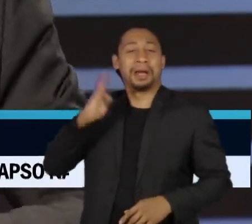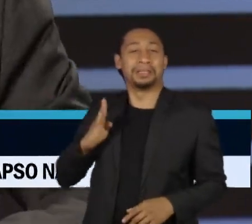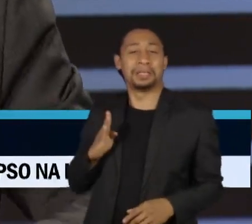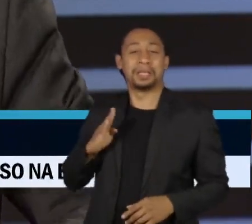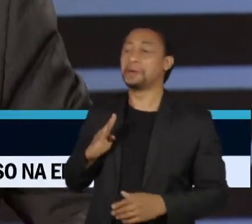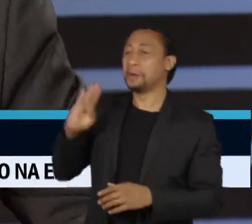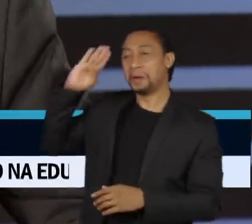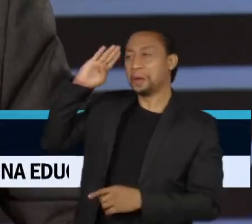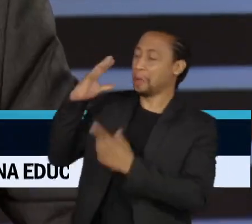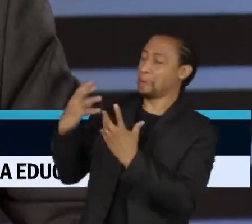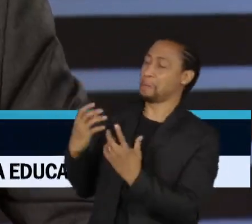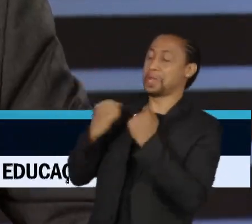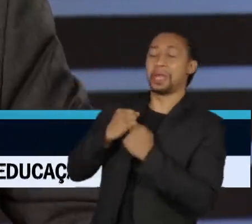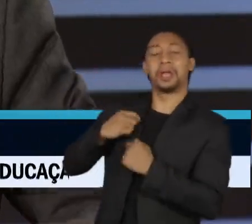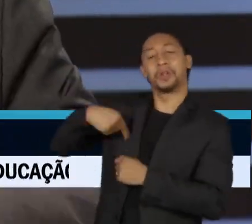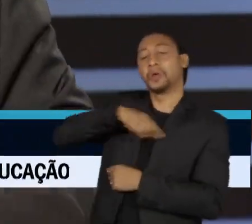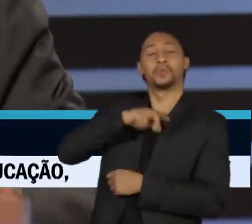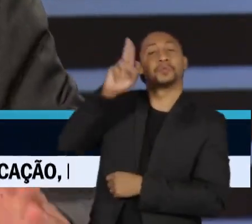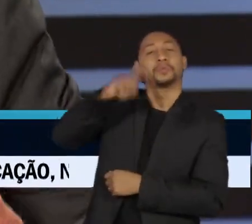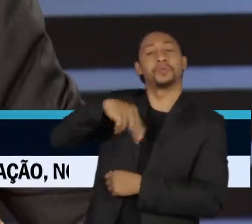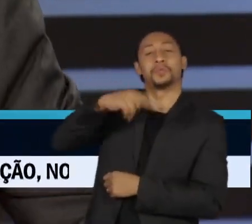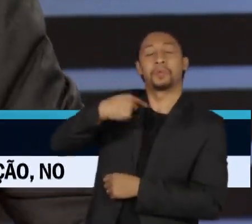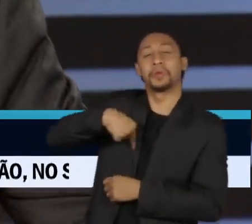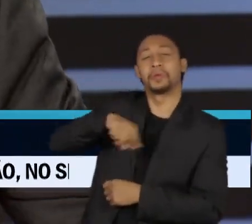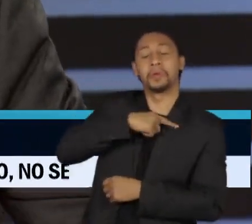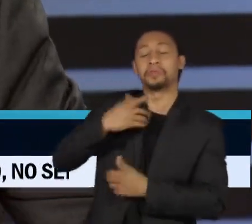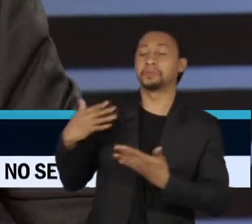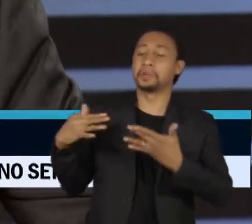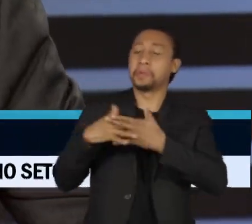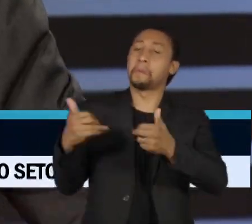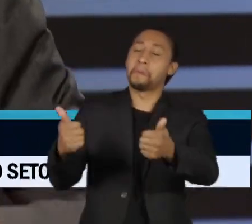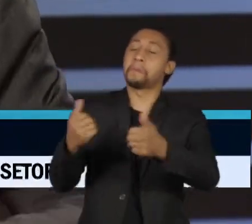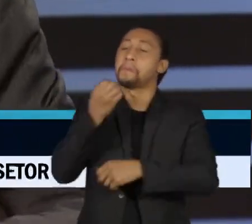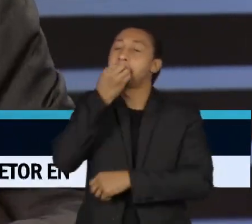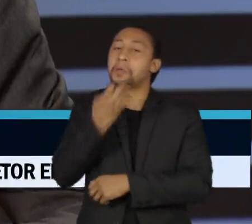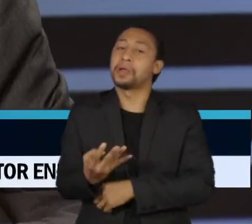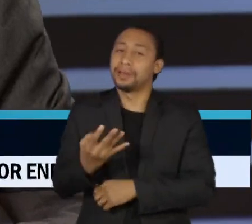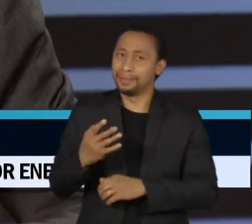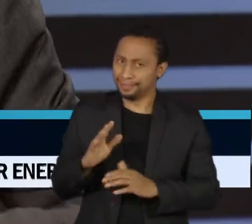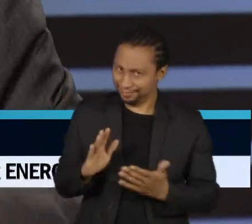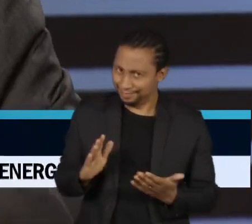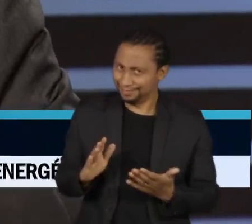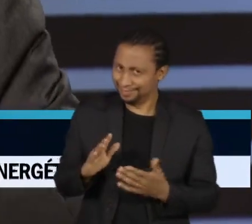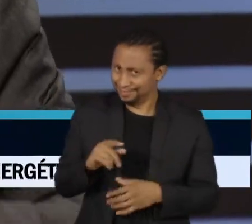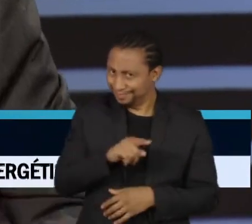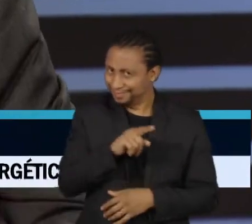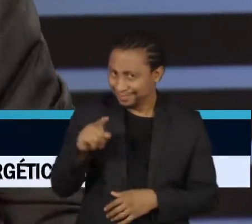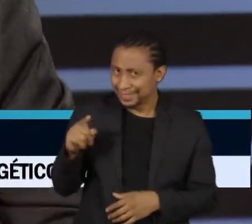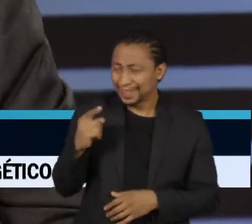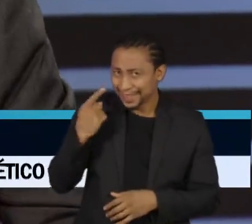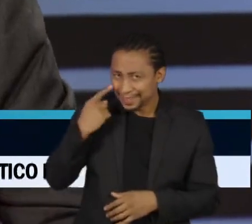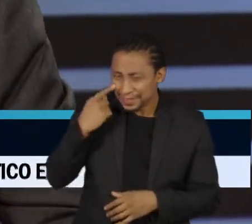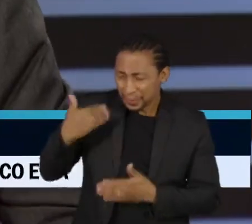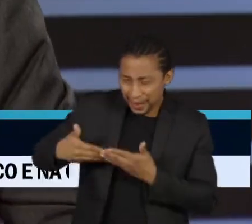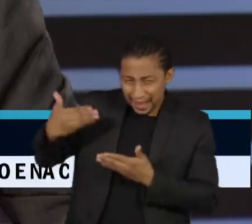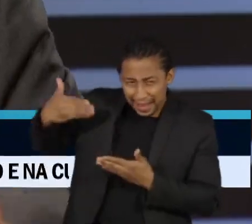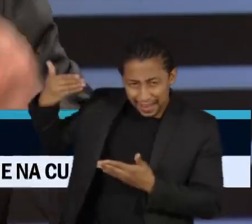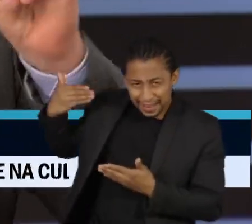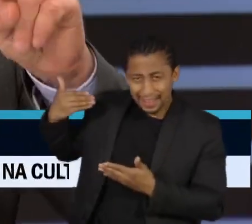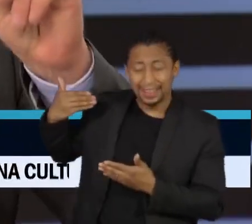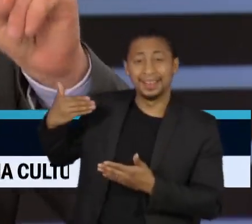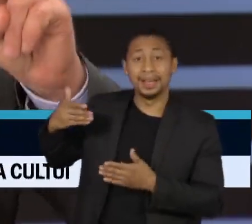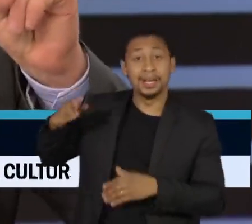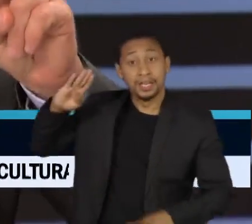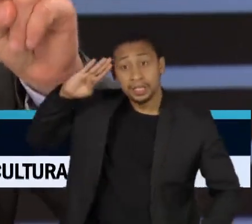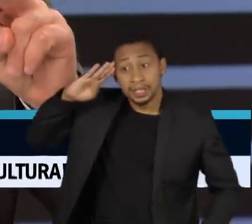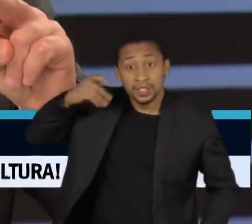porque elas são boas pessoas. Cidadãos de bem, né? Cidadãos de bem. E o que a gente viu de monte na ditadura foi um